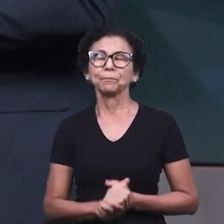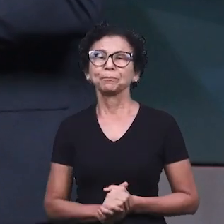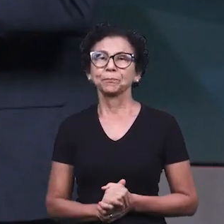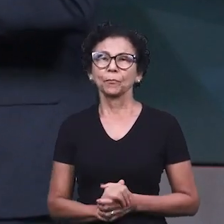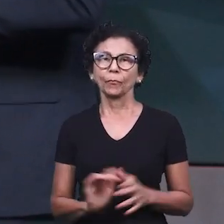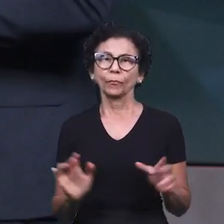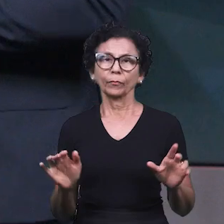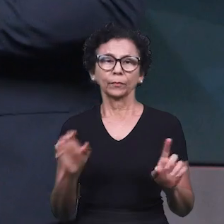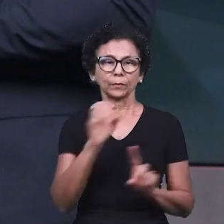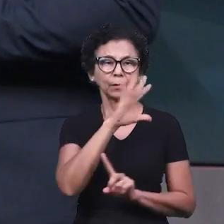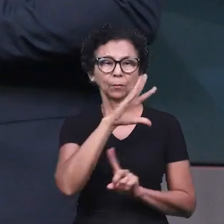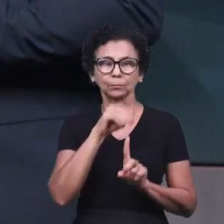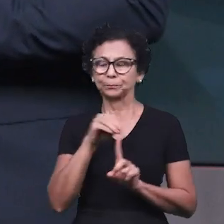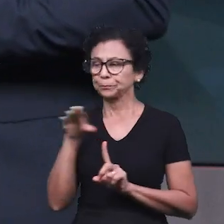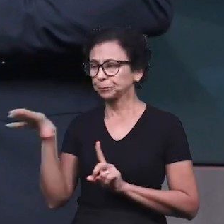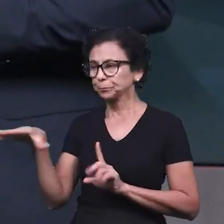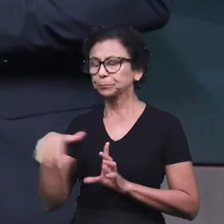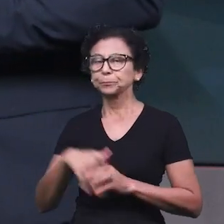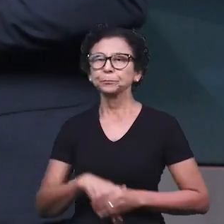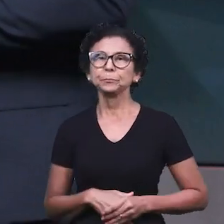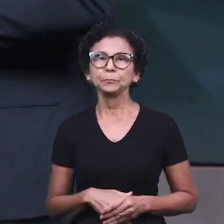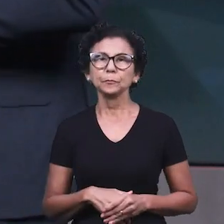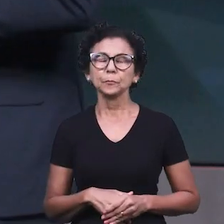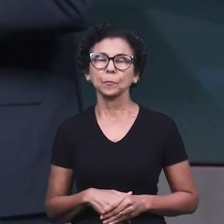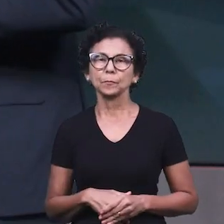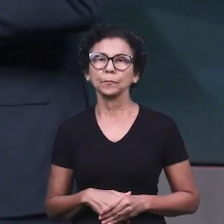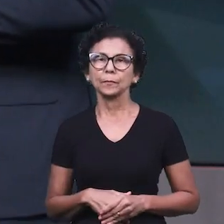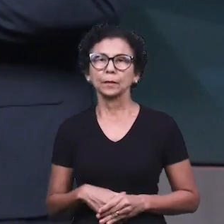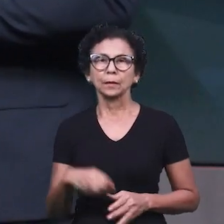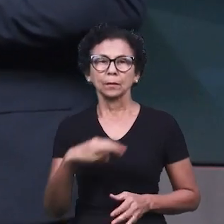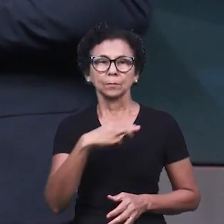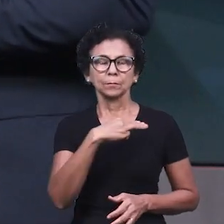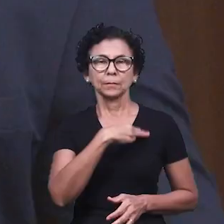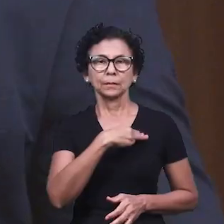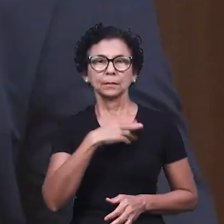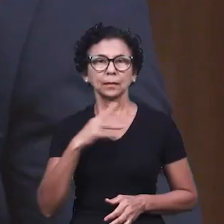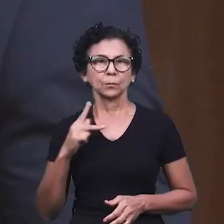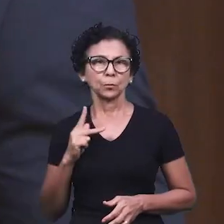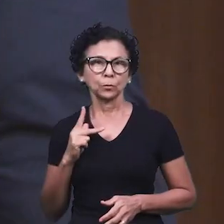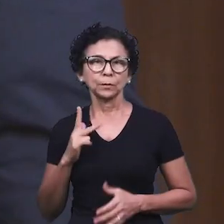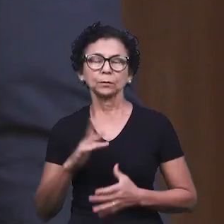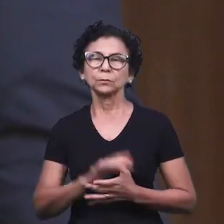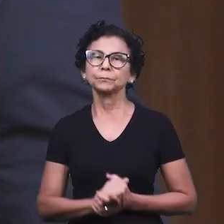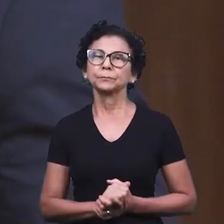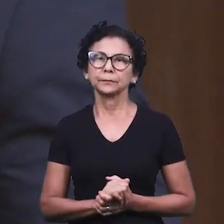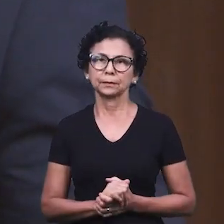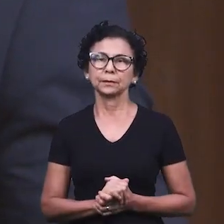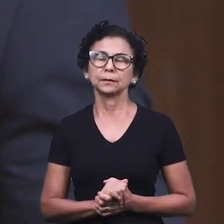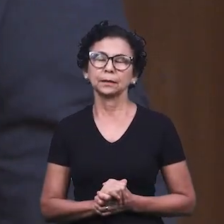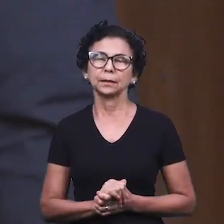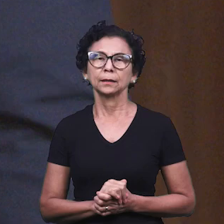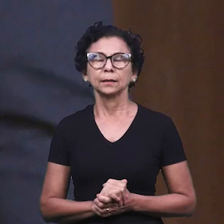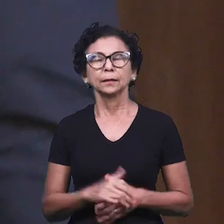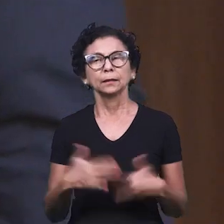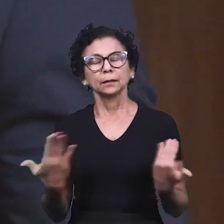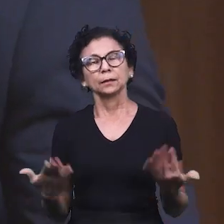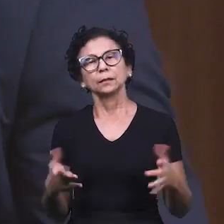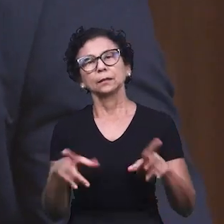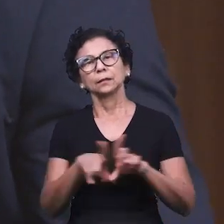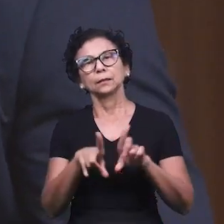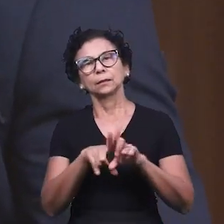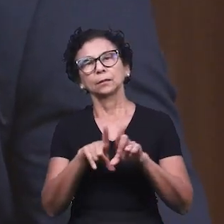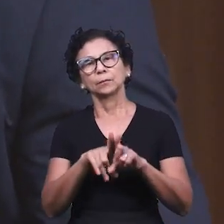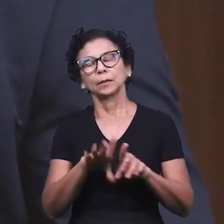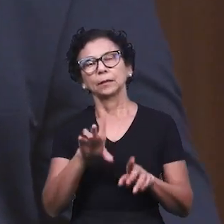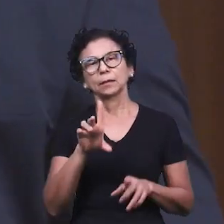e o credor. Temos o Ministério Público, que pode ser procurado, e a Defensoria Pública, né? É claro que quando a pessoa,